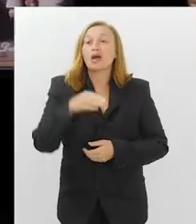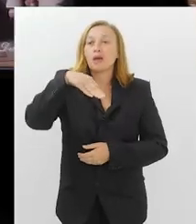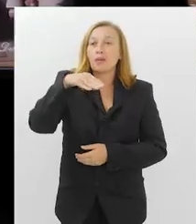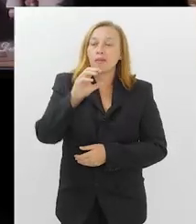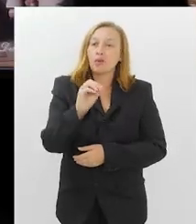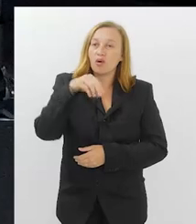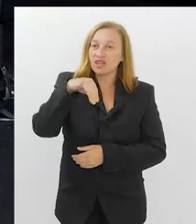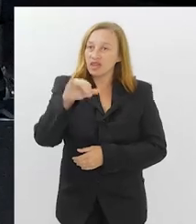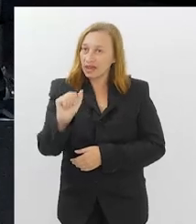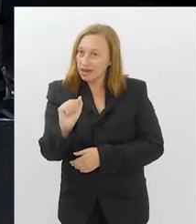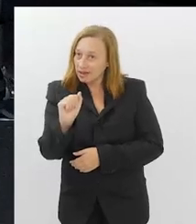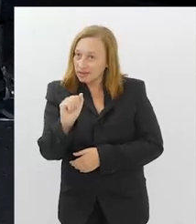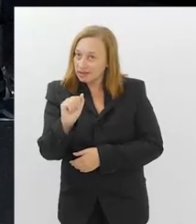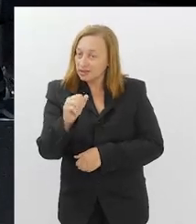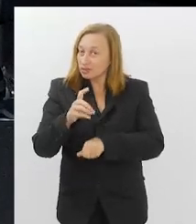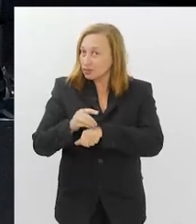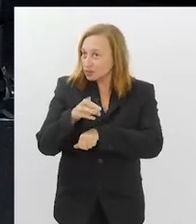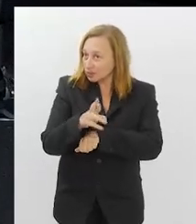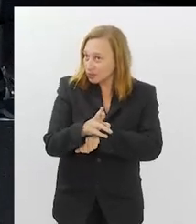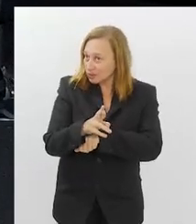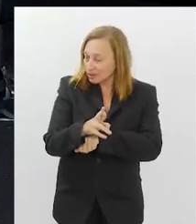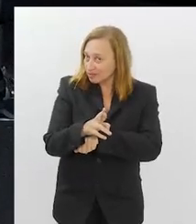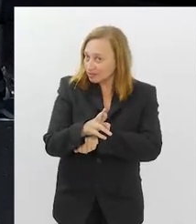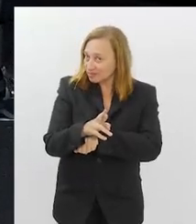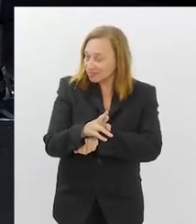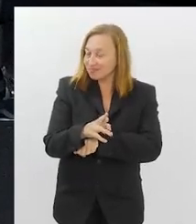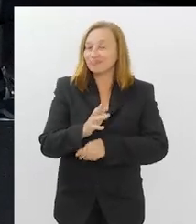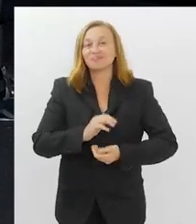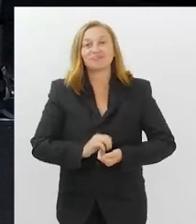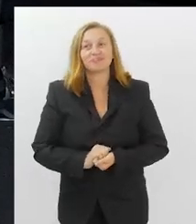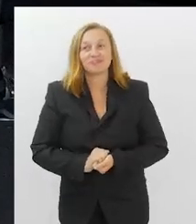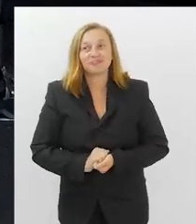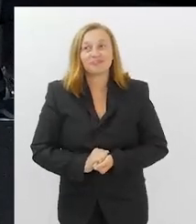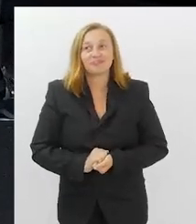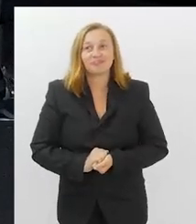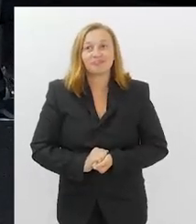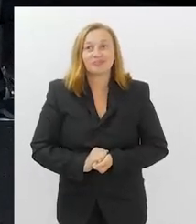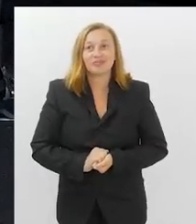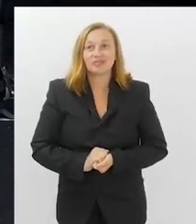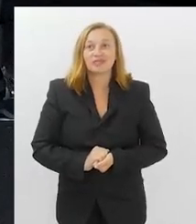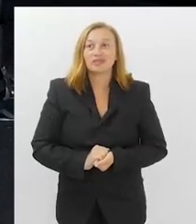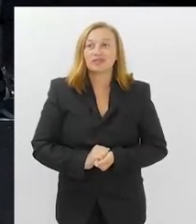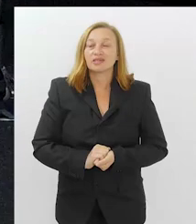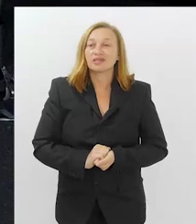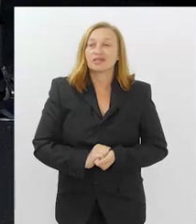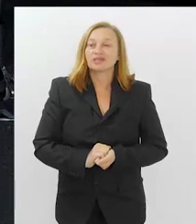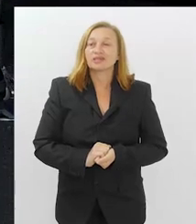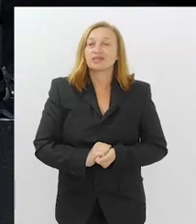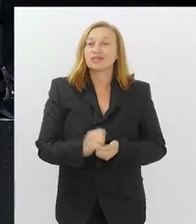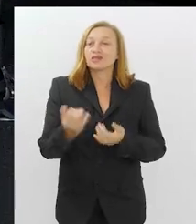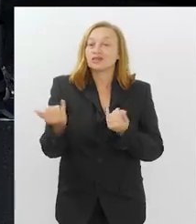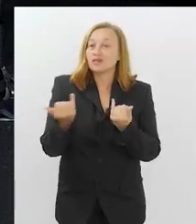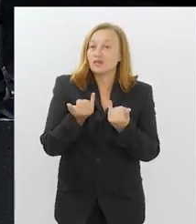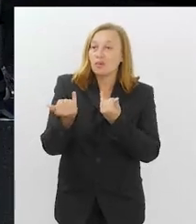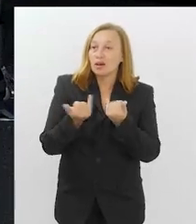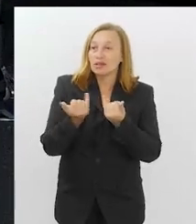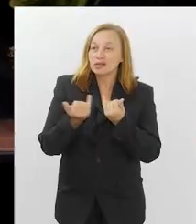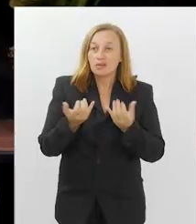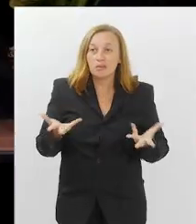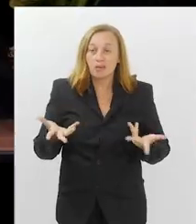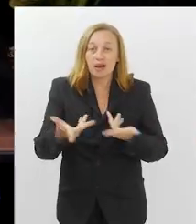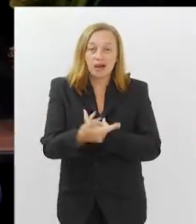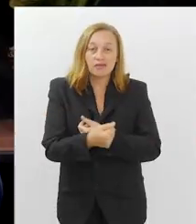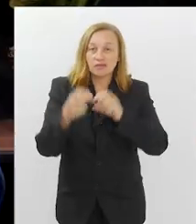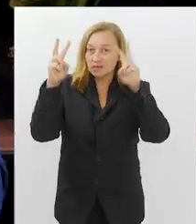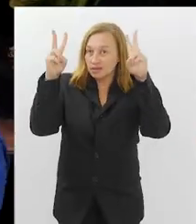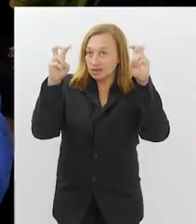Mônica Alexandre, doutora Mônica Alexandre, que aqui nos brinda com a sua participação, trazendo também uma contribuição a respeito